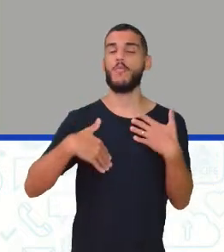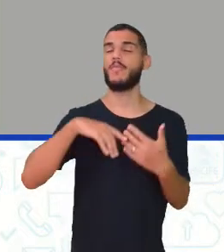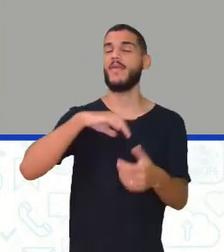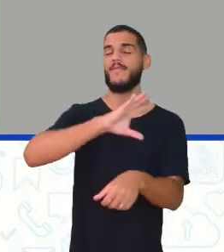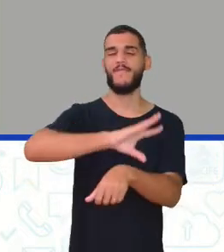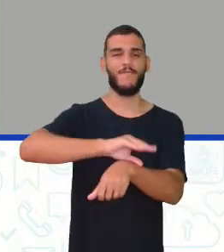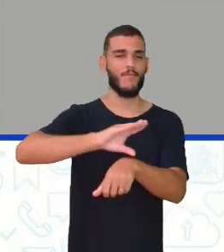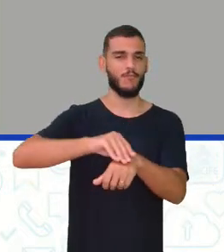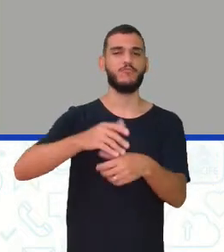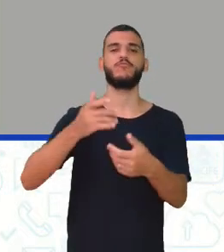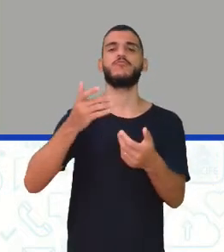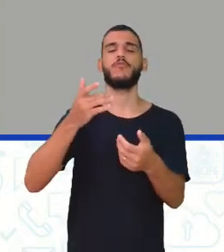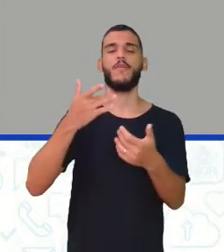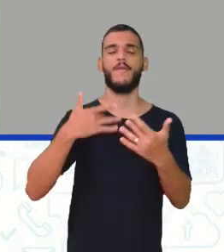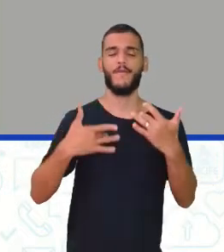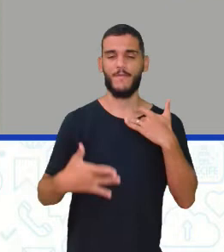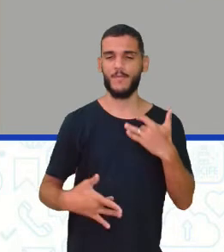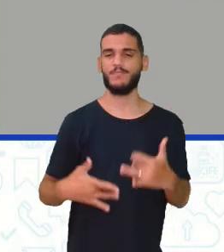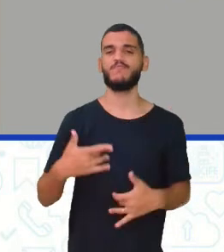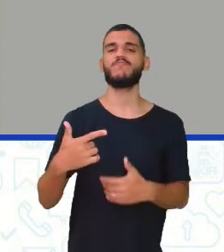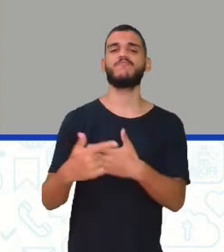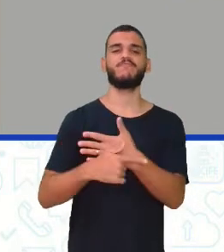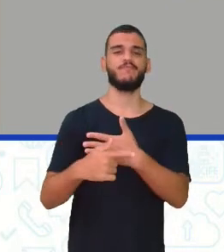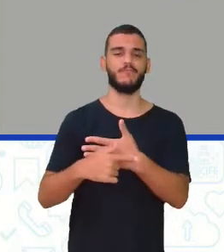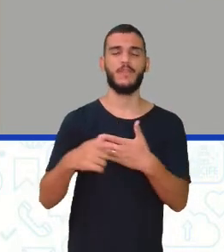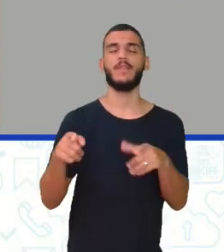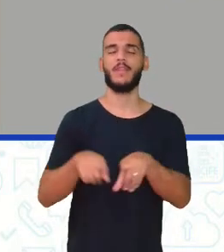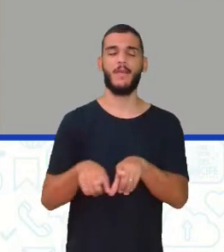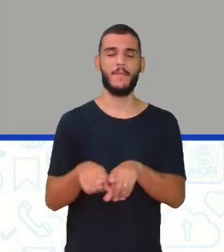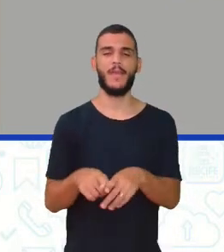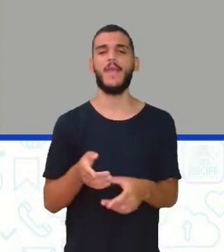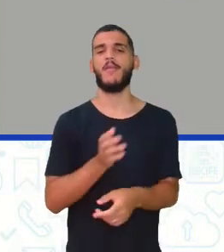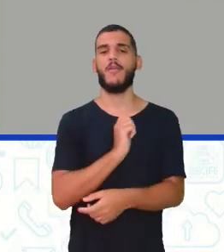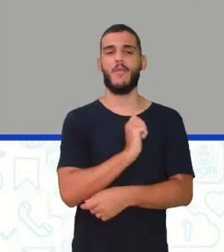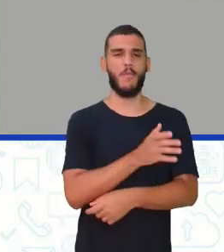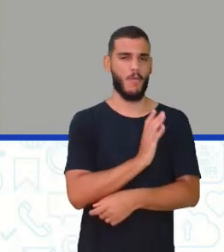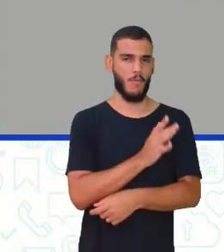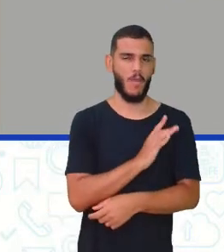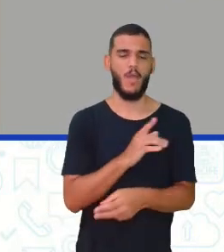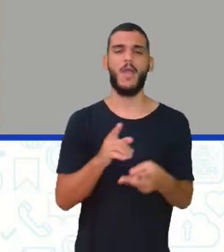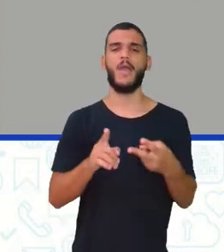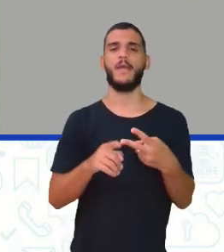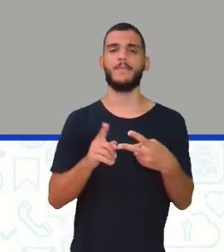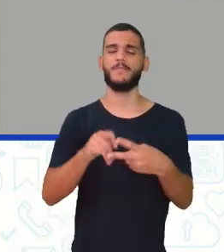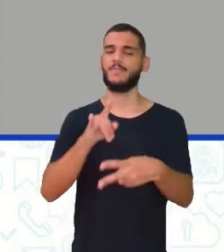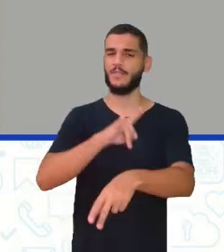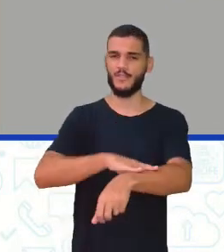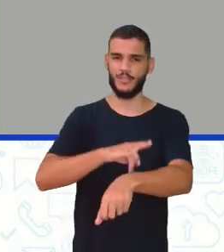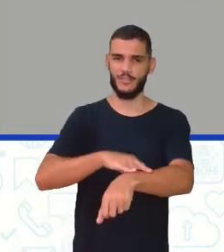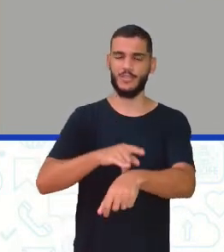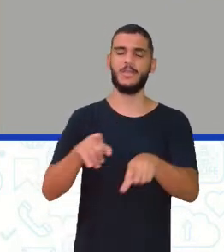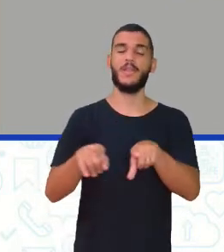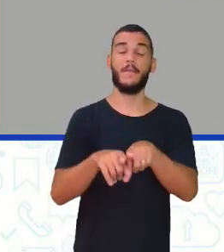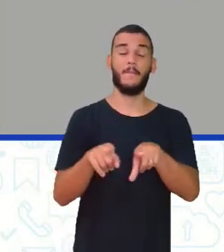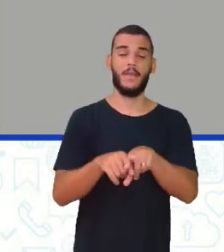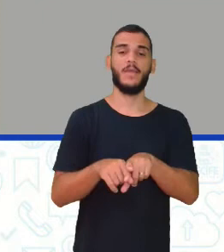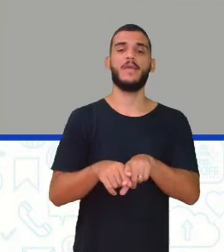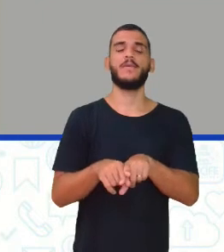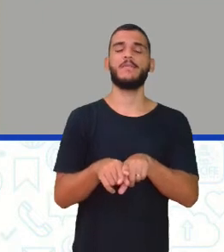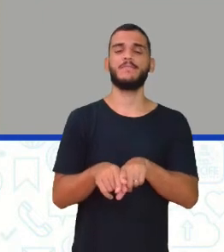que estão funcionando, né? A questão dos batimentos cardíacos, a questão da bexiga urinária que está aí recebendo,